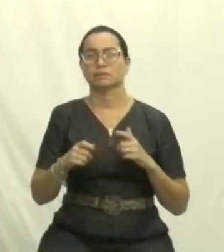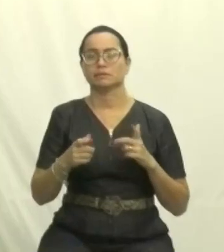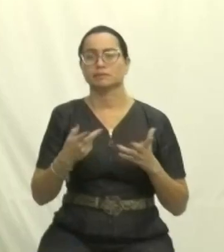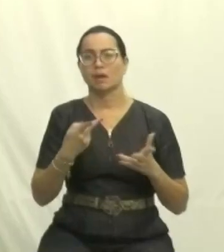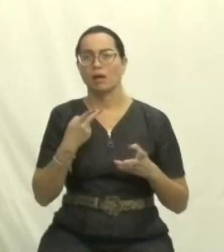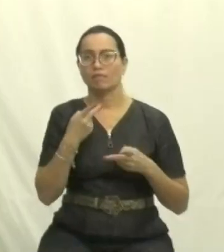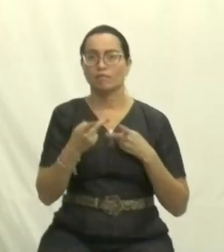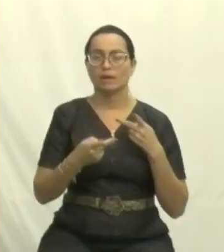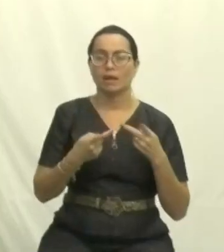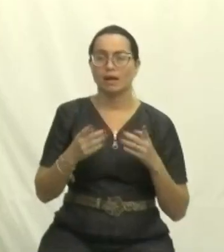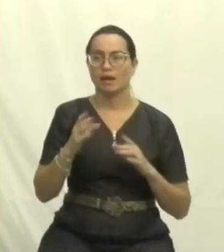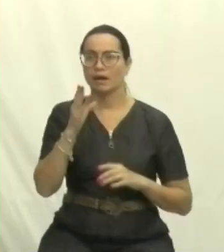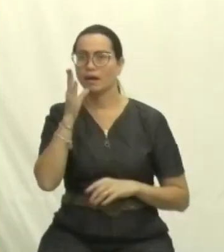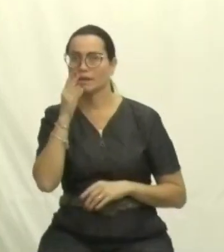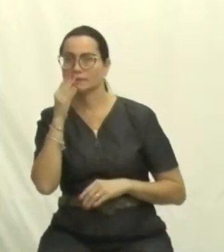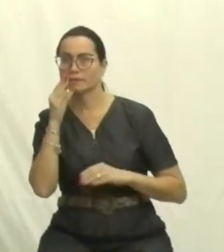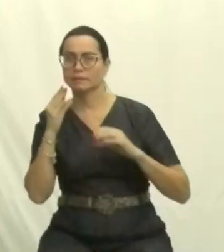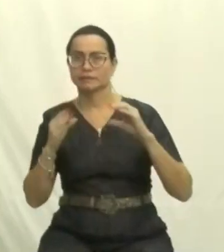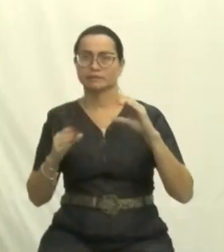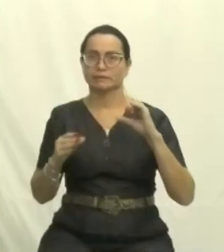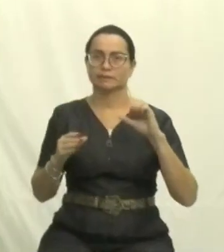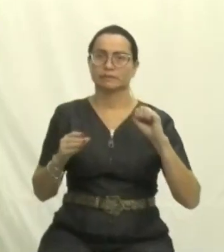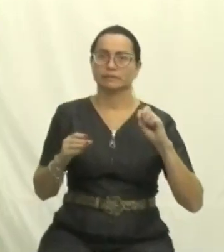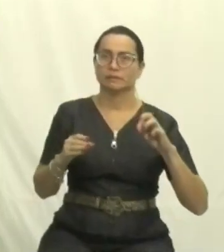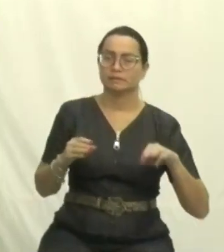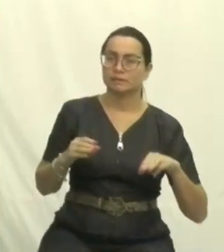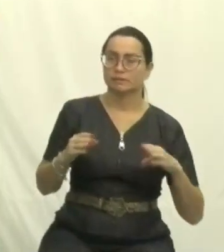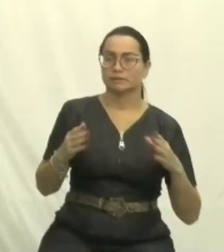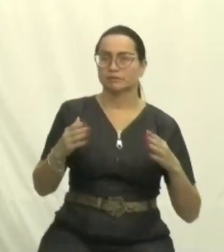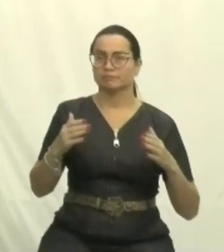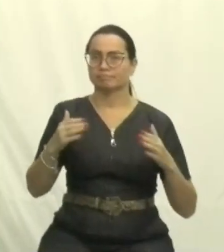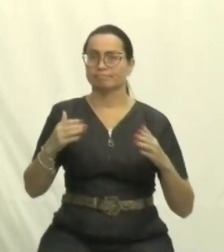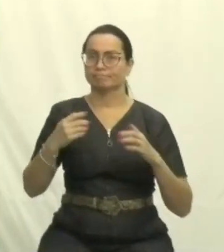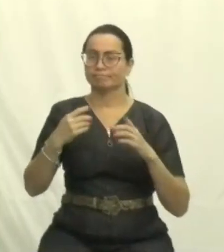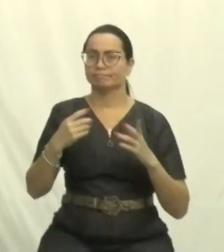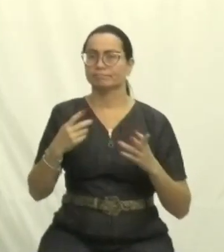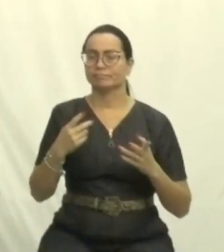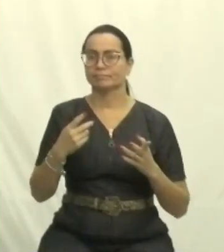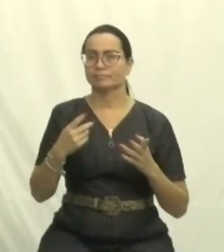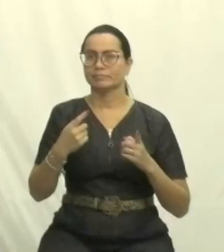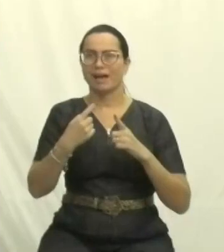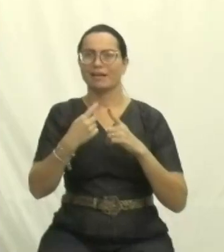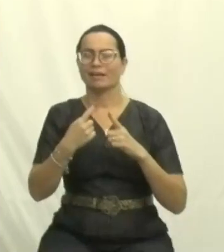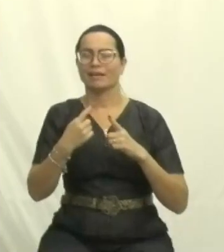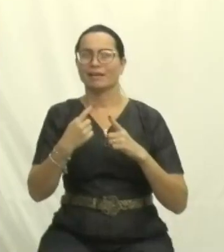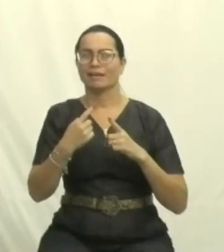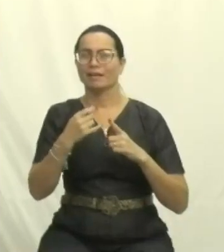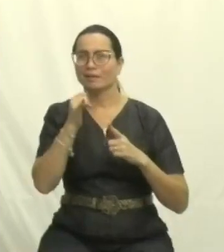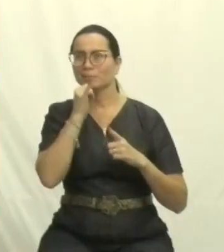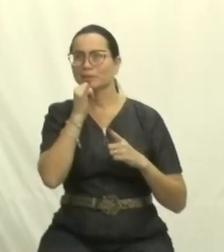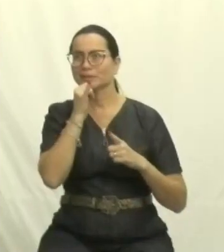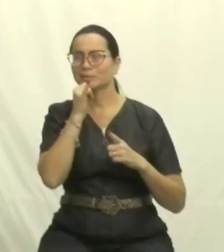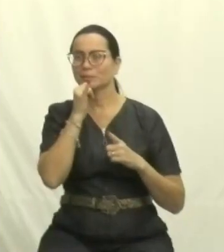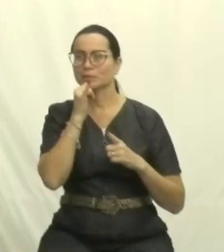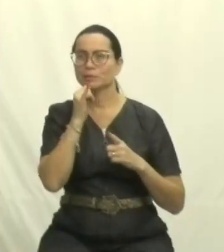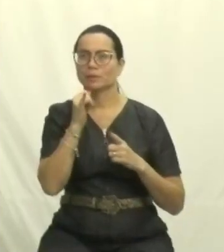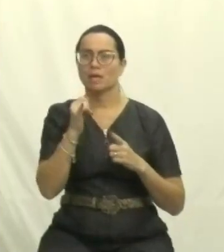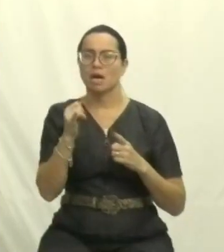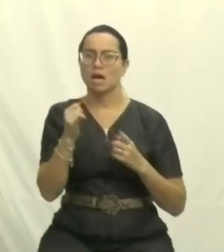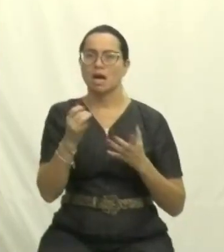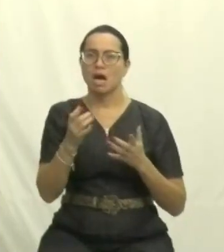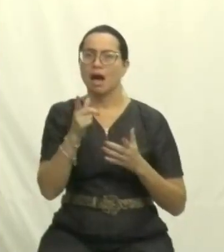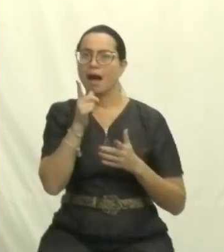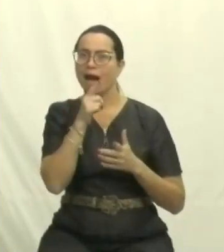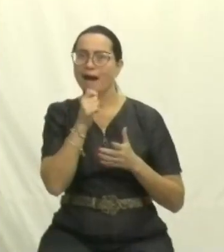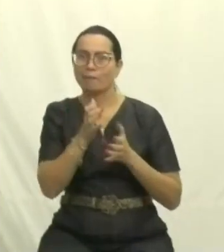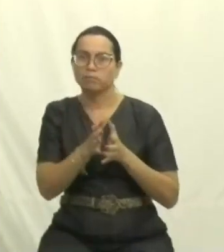entre Casan e Cisan, como, por exemplo, o volume de perdas, o percentual de perdas, que a própria Casan admite que